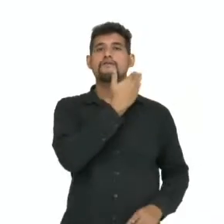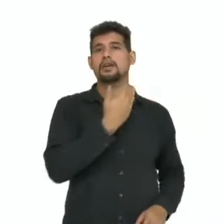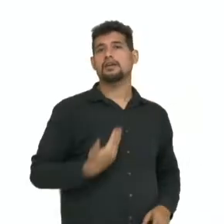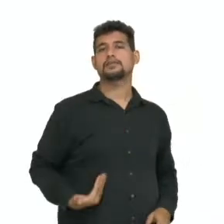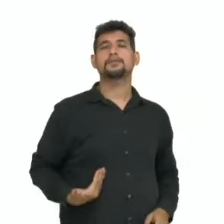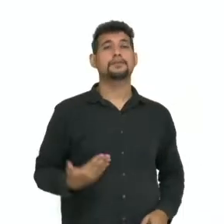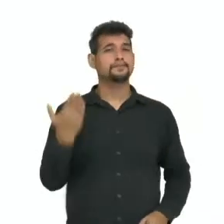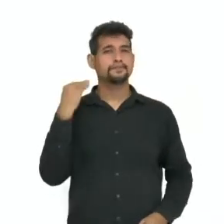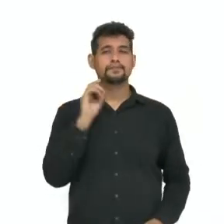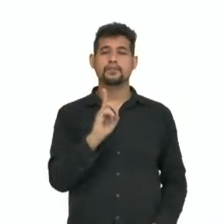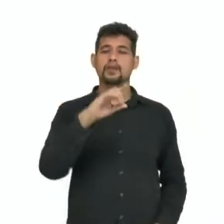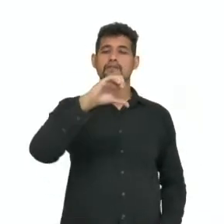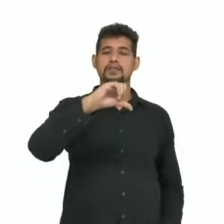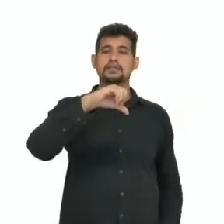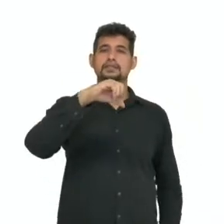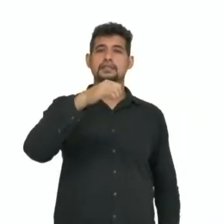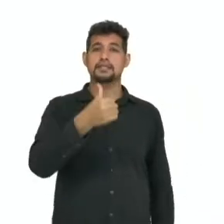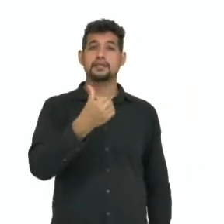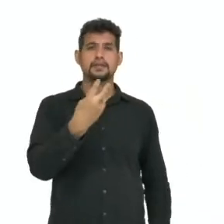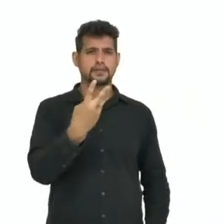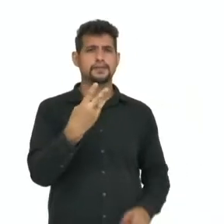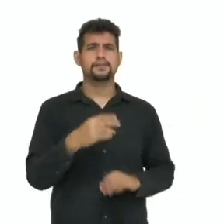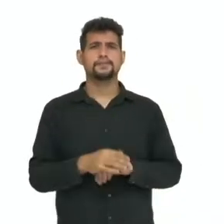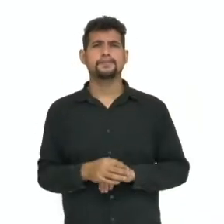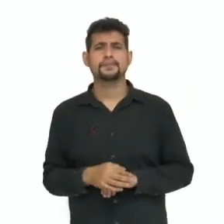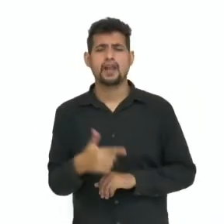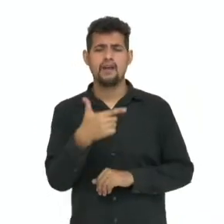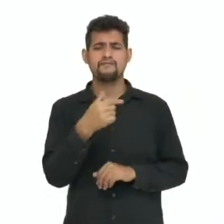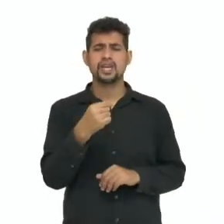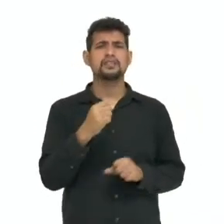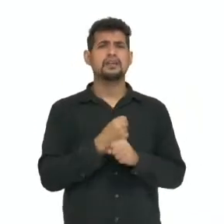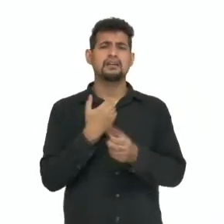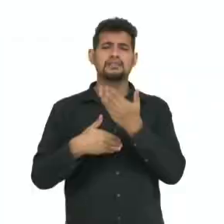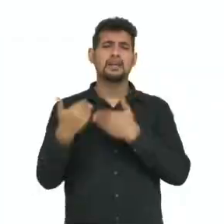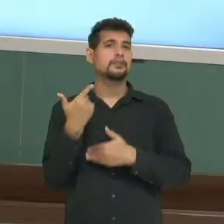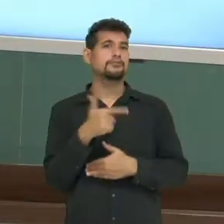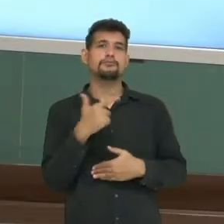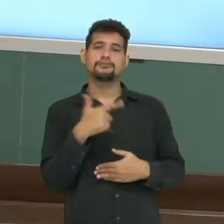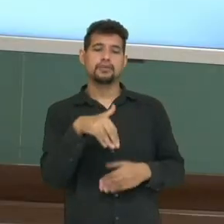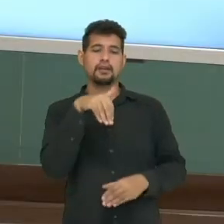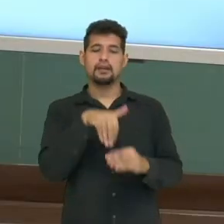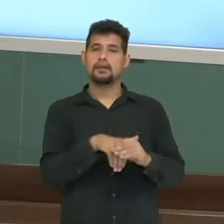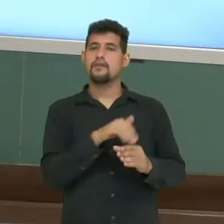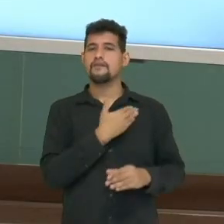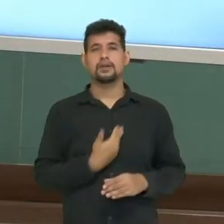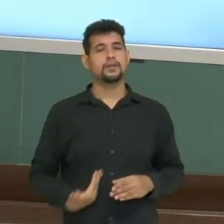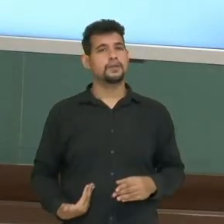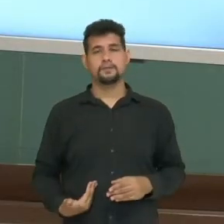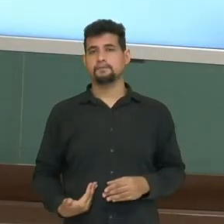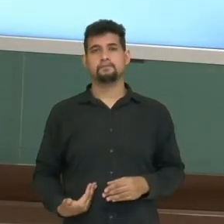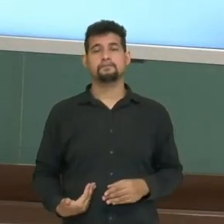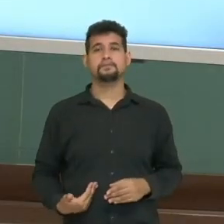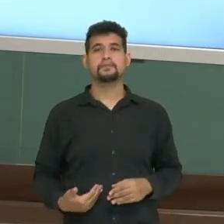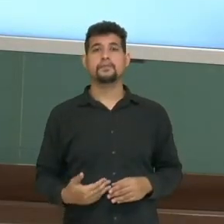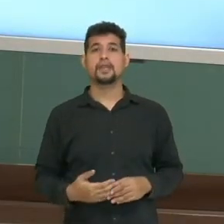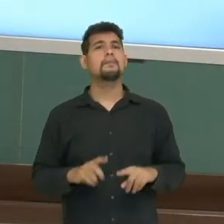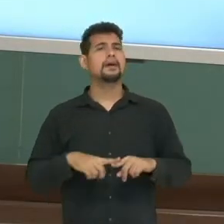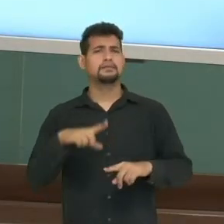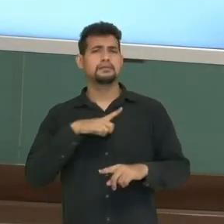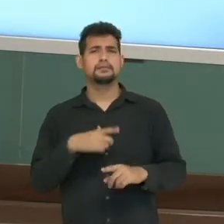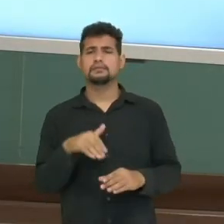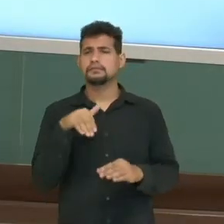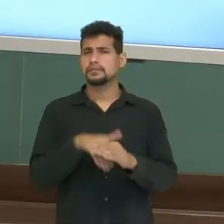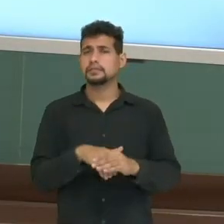desde 1962. Há 20 anos não havia eleição para governador, eleição direta. Então, houve essas